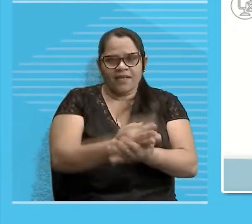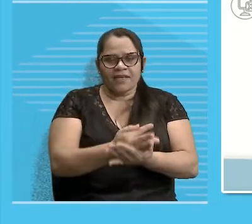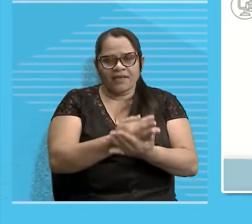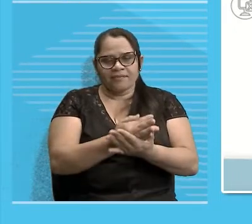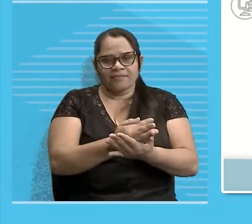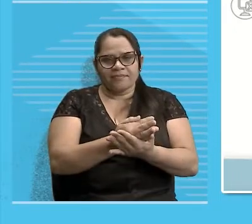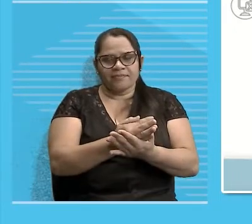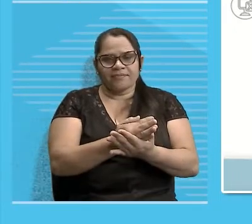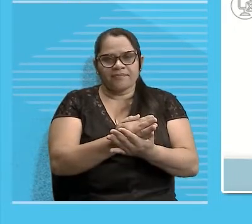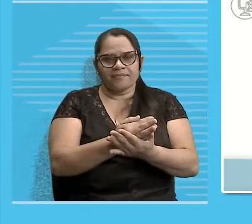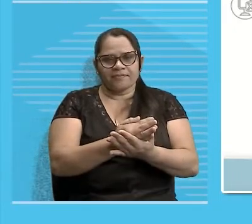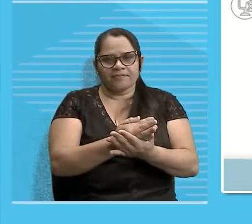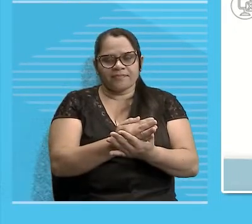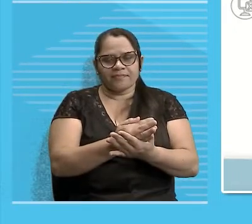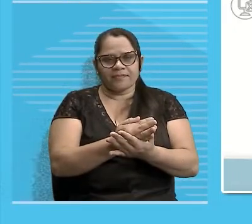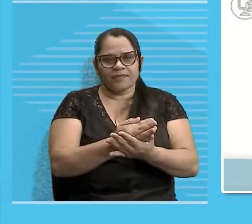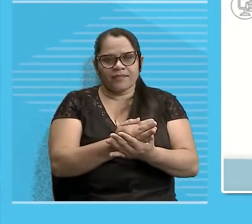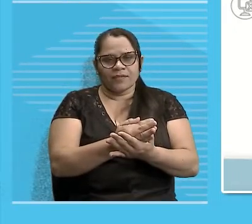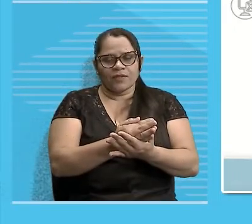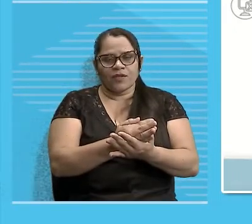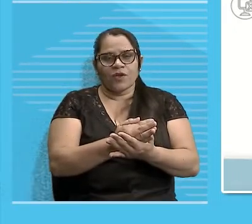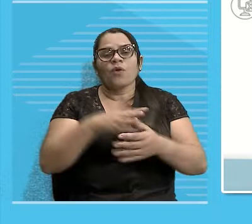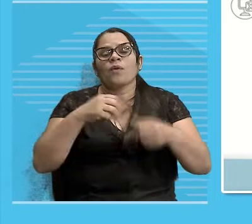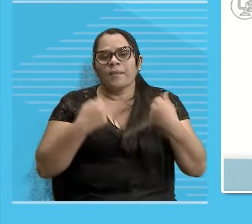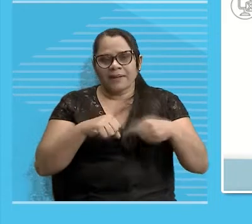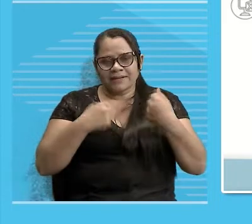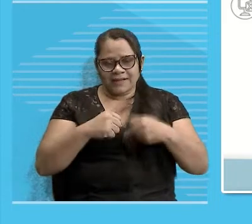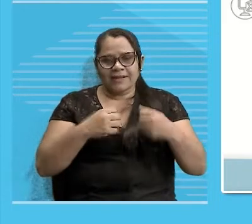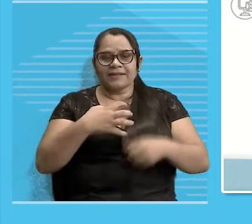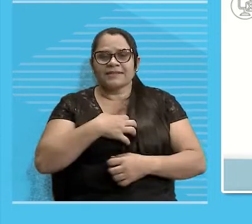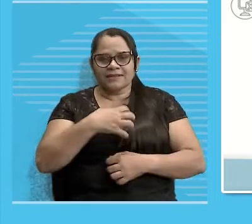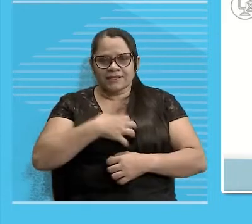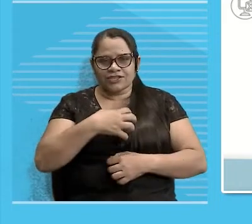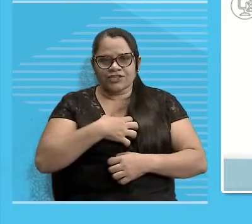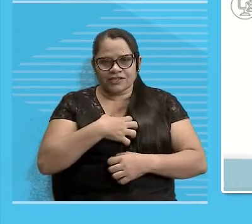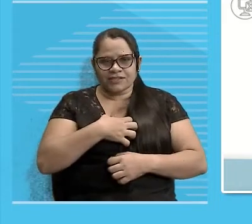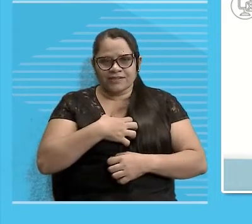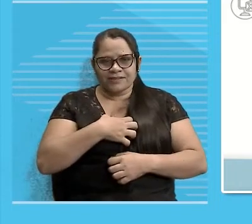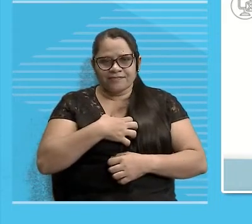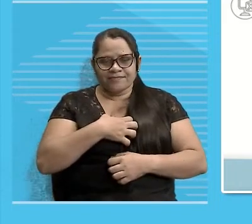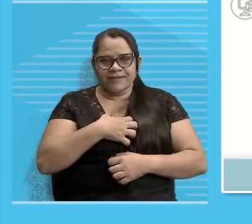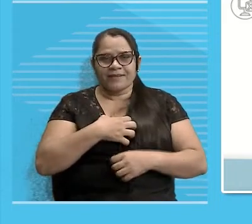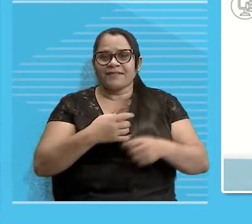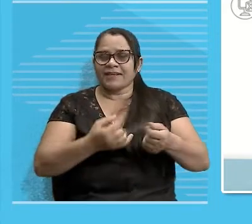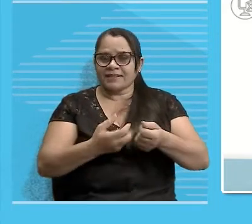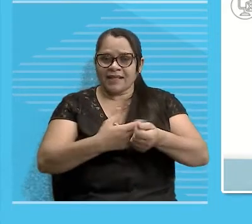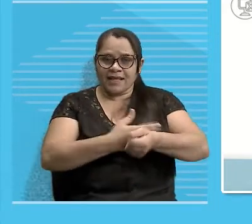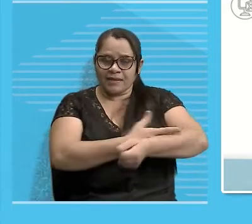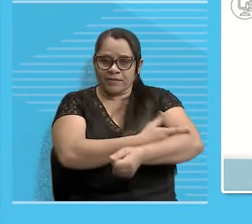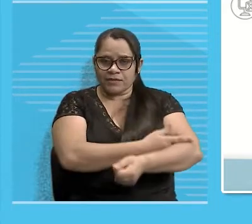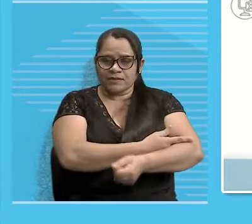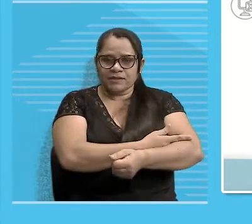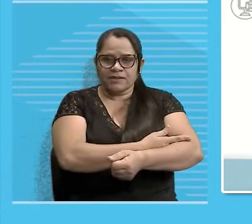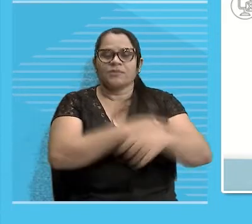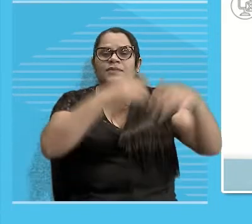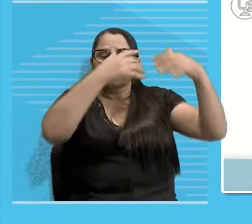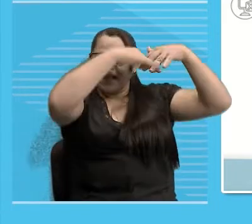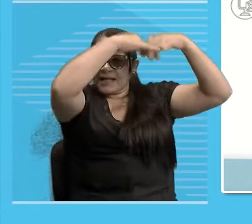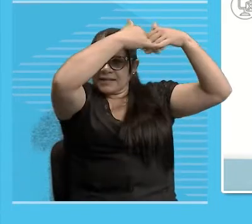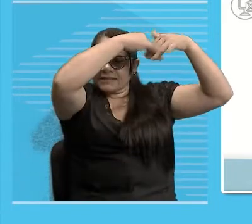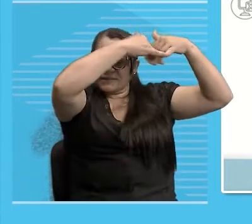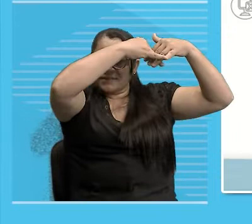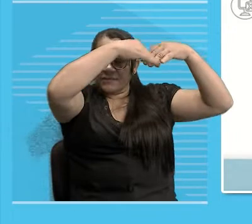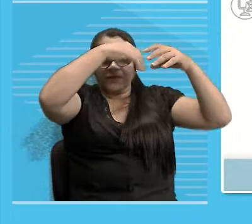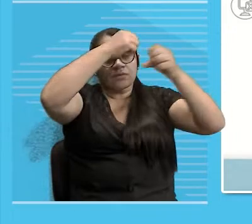atingida através dos sentidos e da emoção. E não apenas pela razão. Aquilo que a gente colocou agora há pouco,